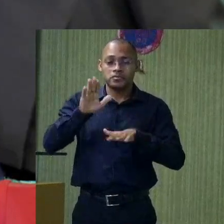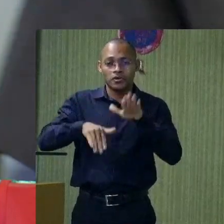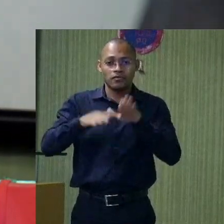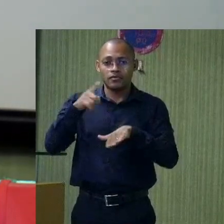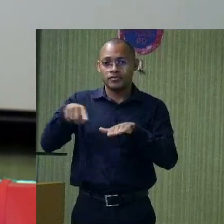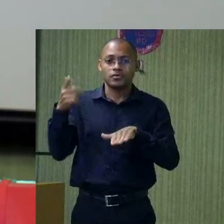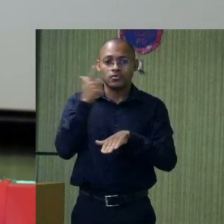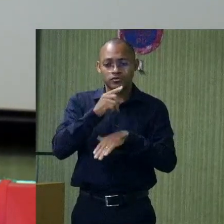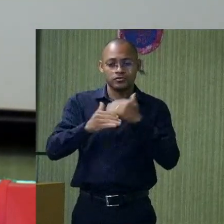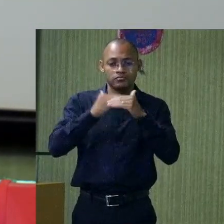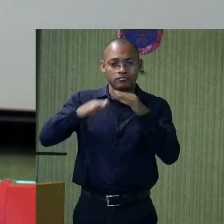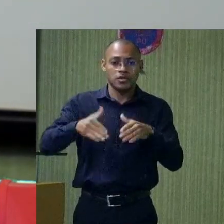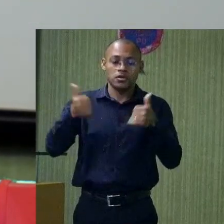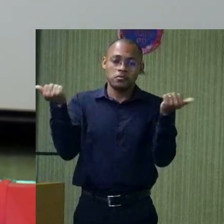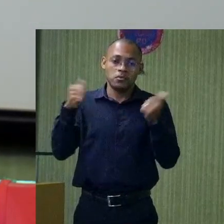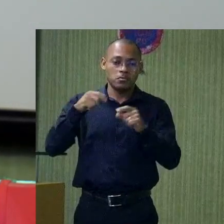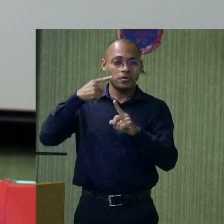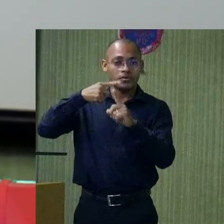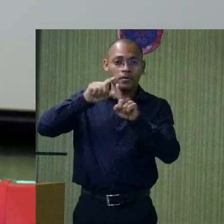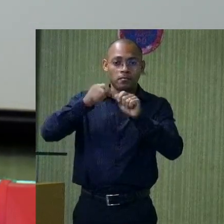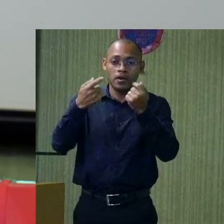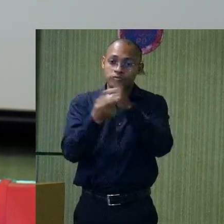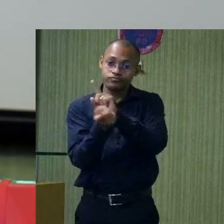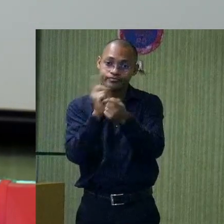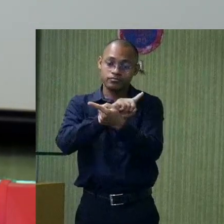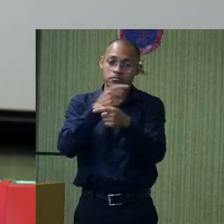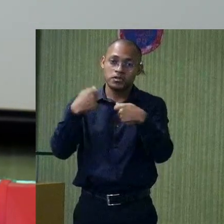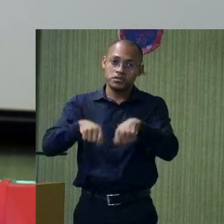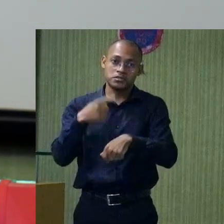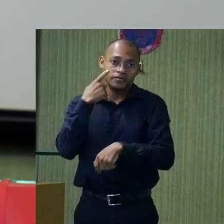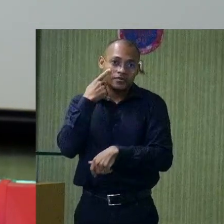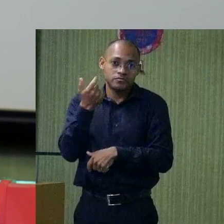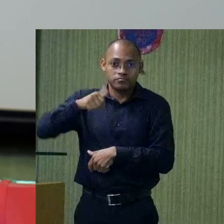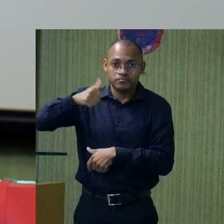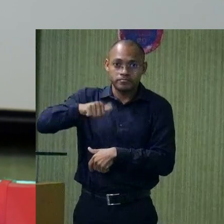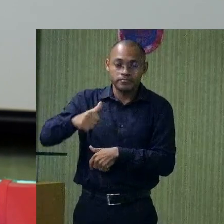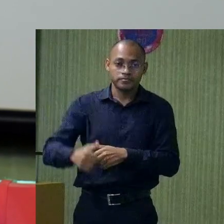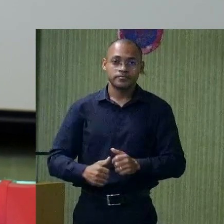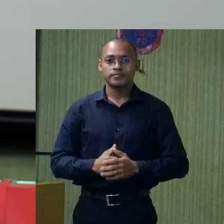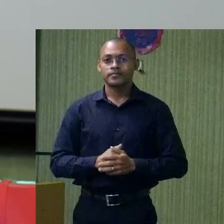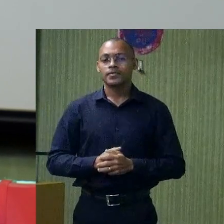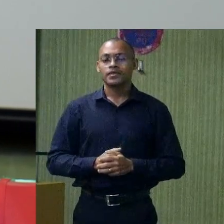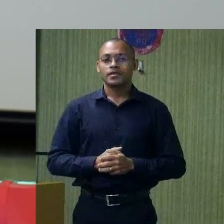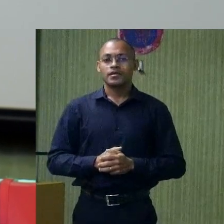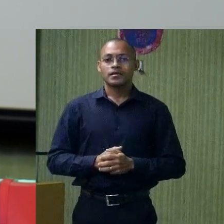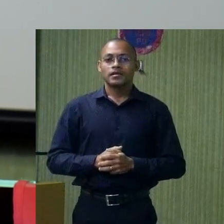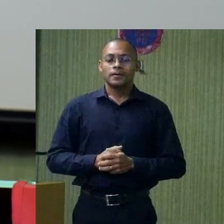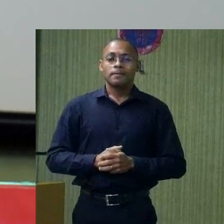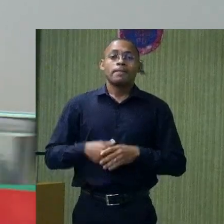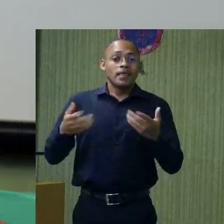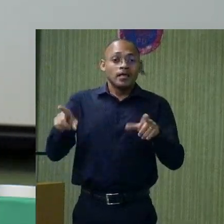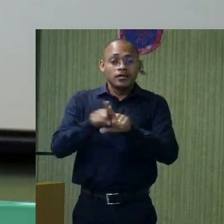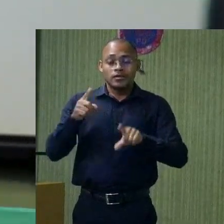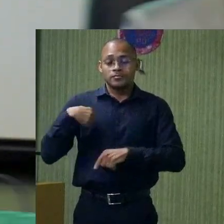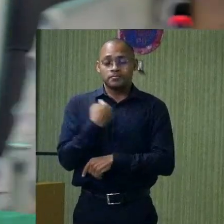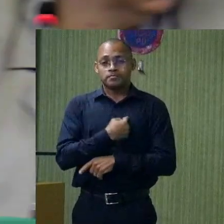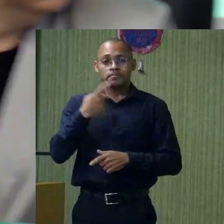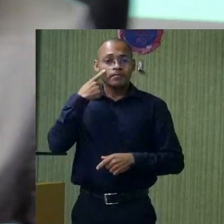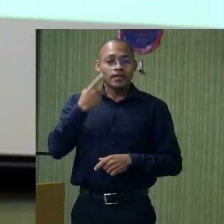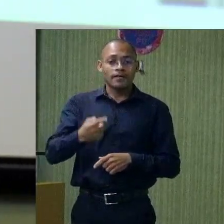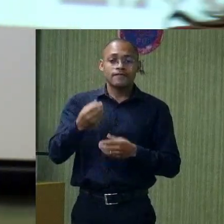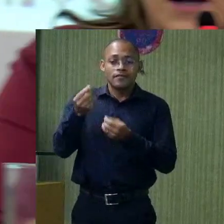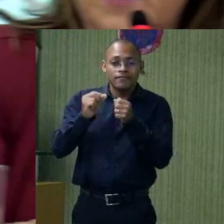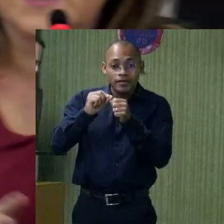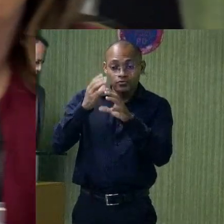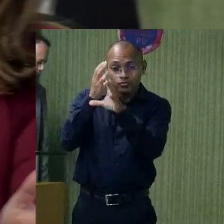T uma melhora e é posi mas com o contrário e nós falamos com a secretária também sobre o nosso cálculo do ICMS